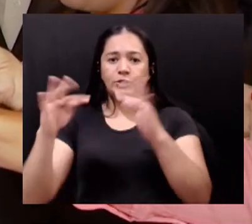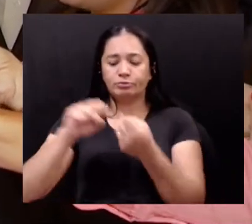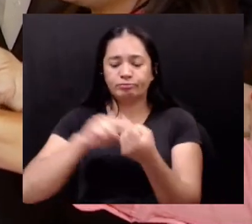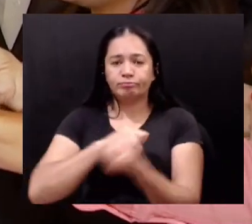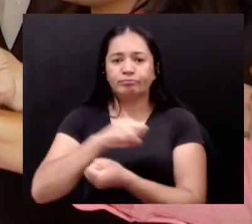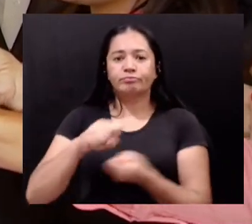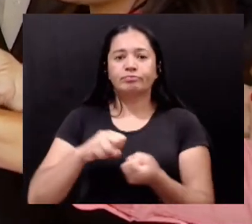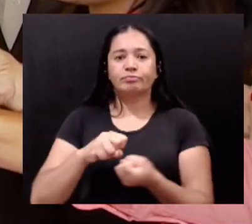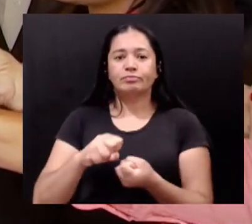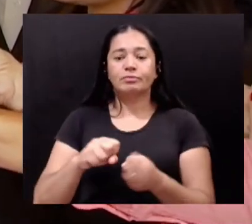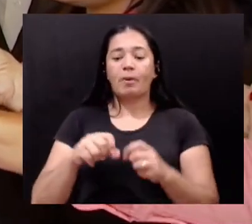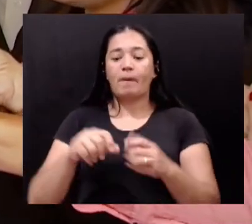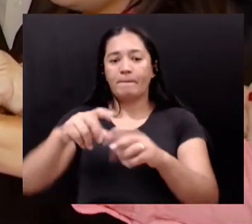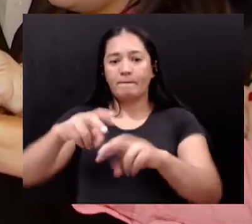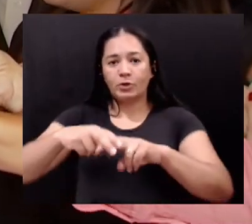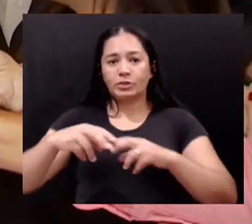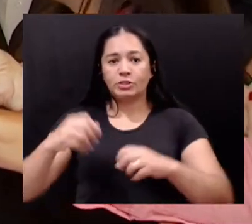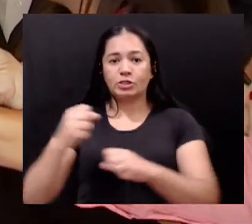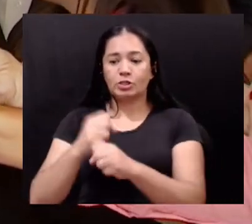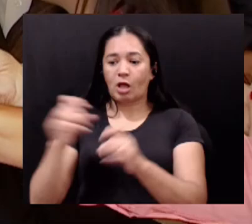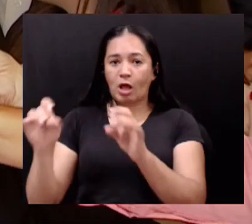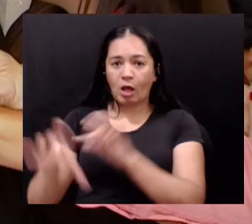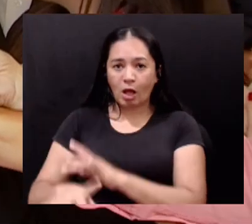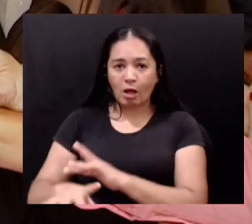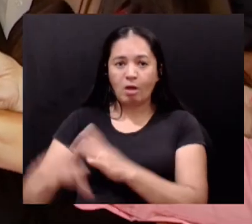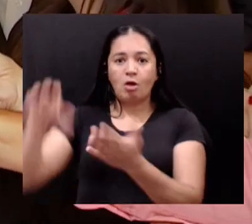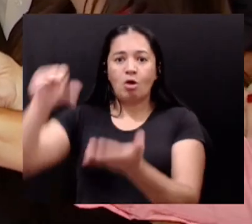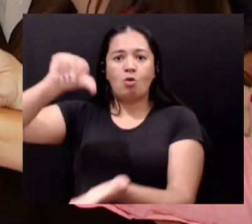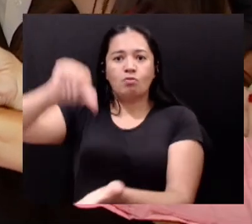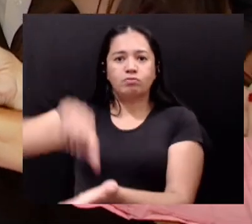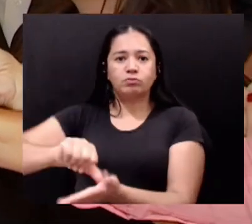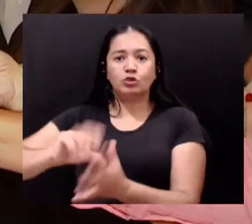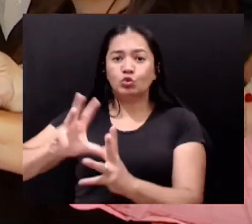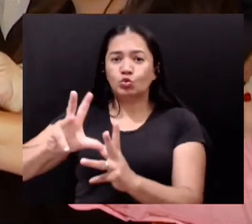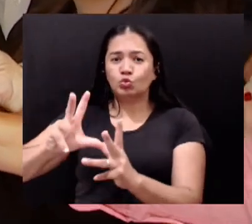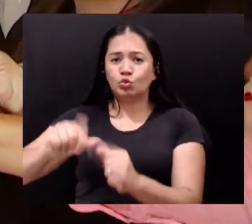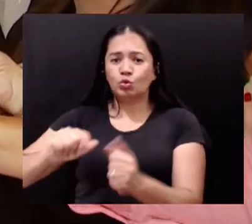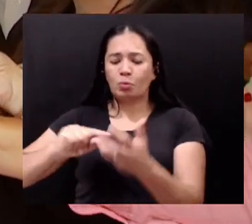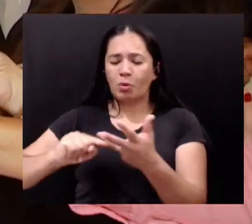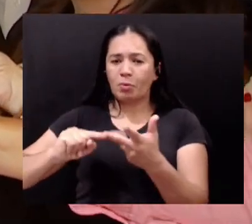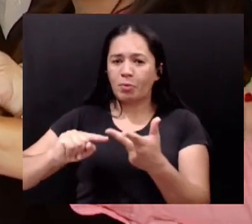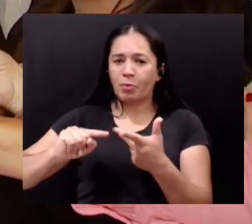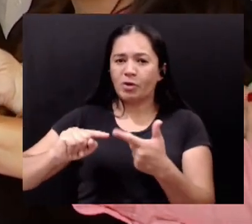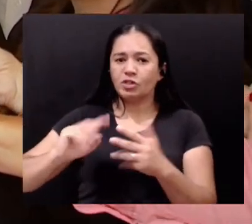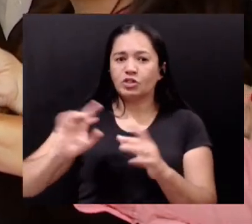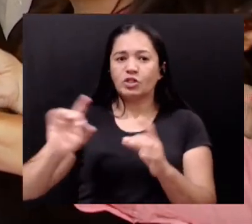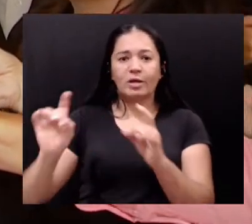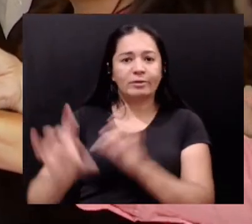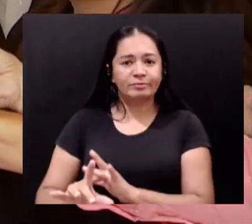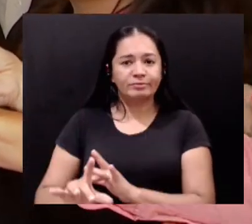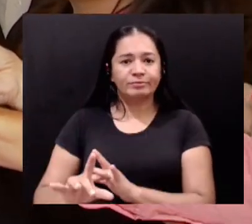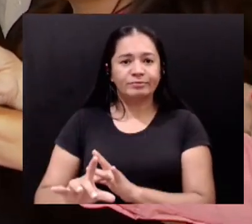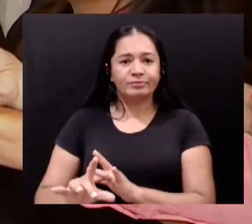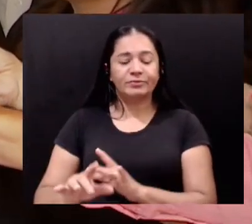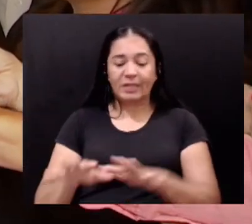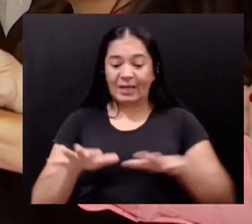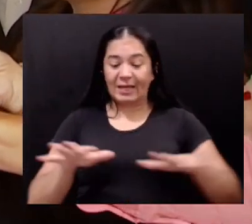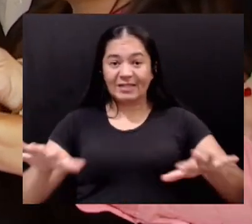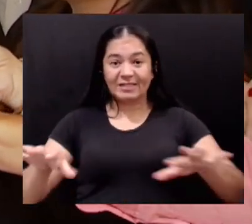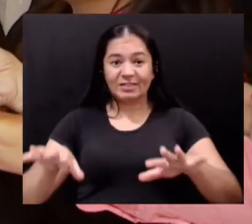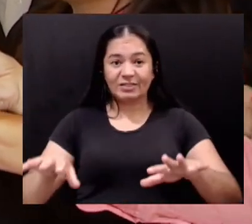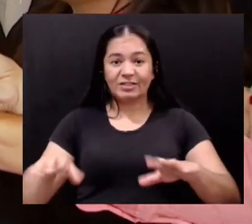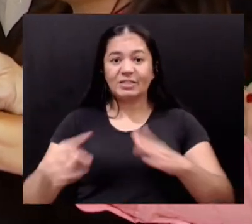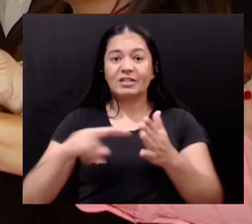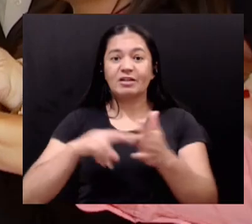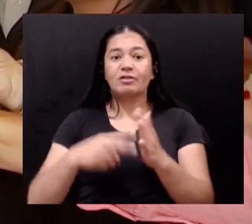estiver construído, quando todas essas forças estiverem presentes, essa região ela vai ser um polo de